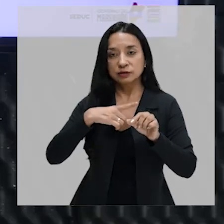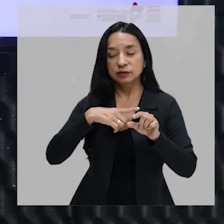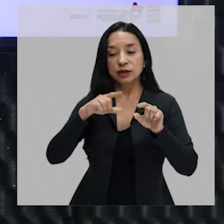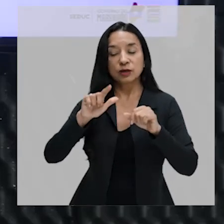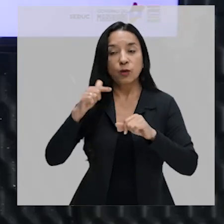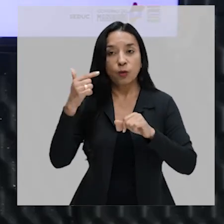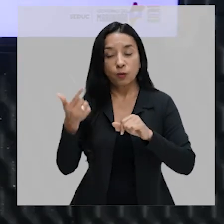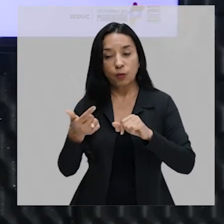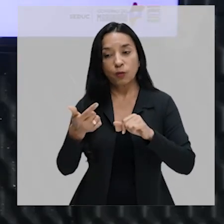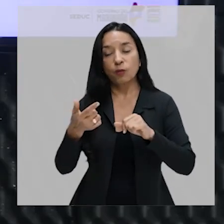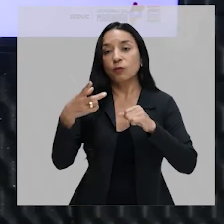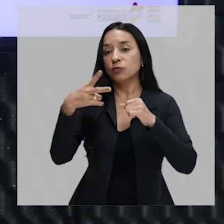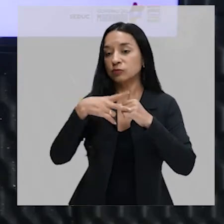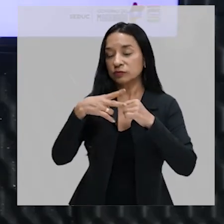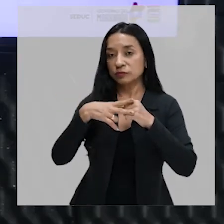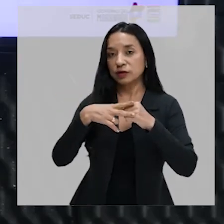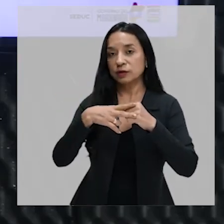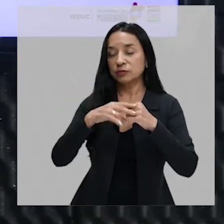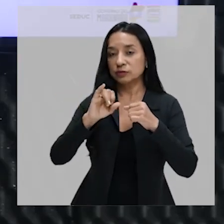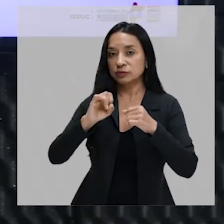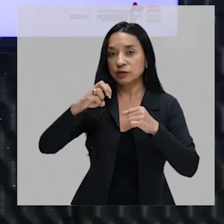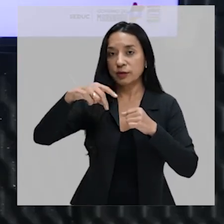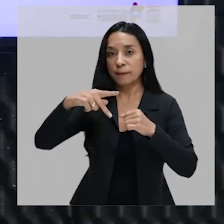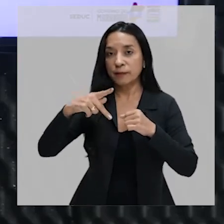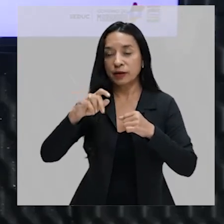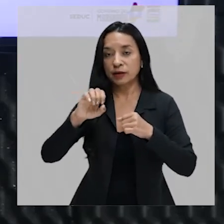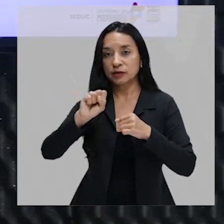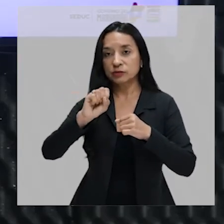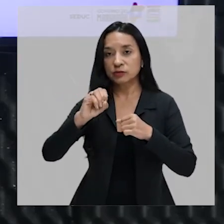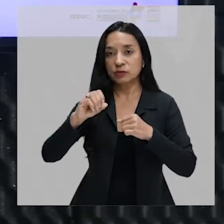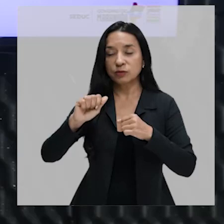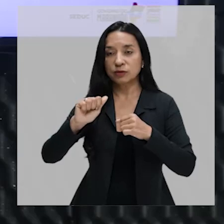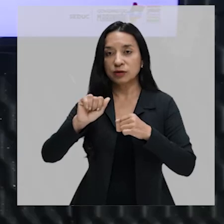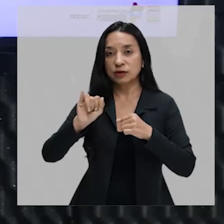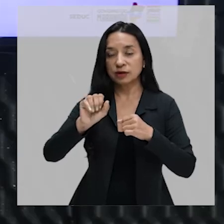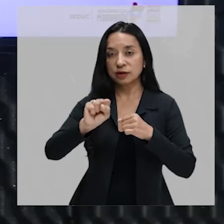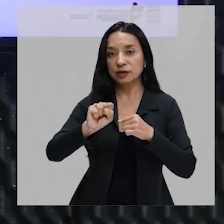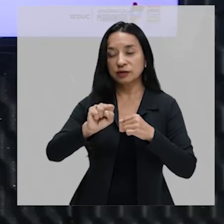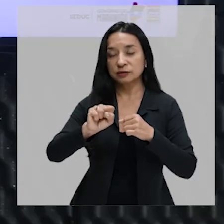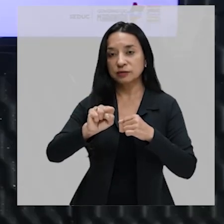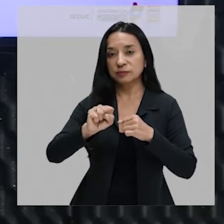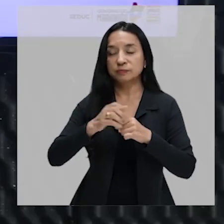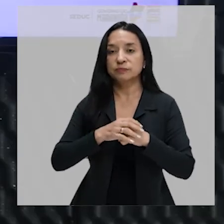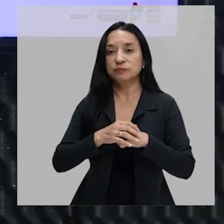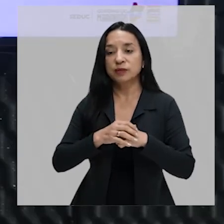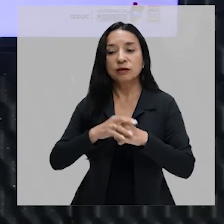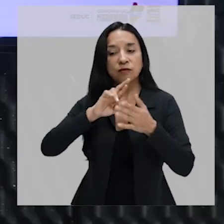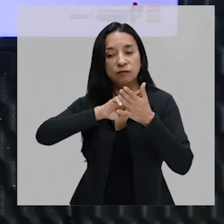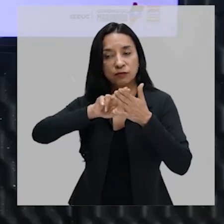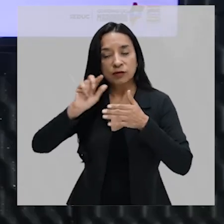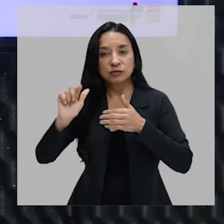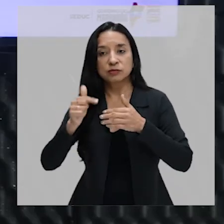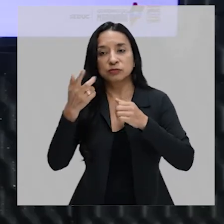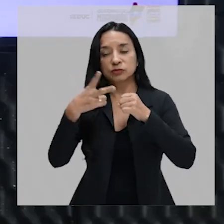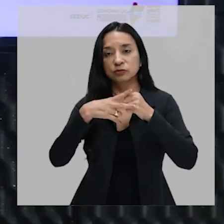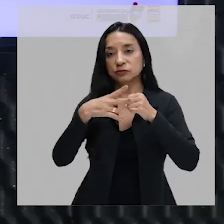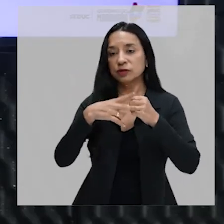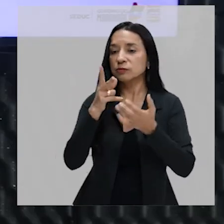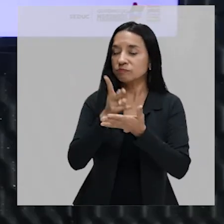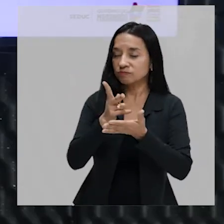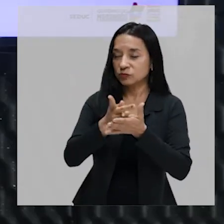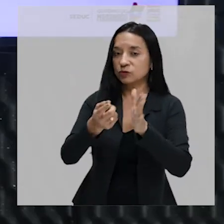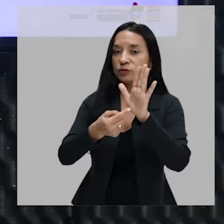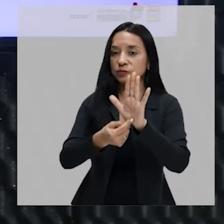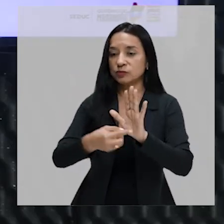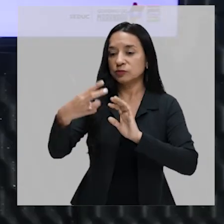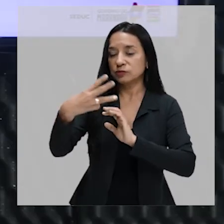da natureza, como chover, relampear, ventar, nevar, gear, sempre se apresentarão